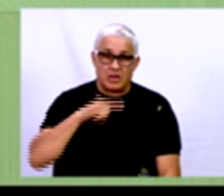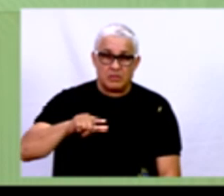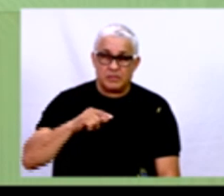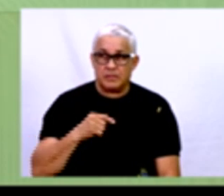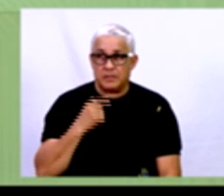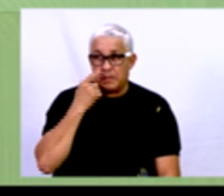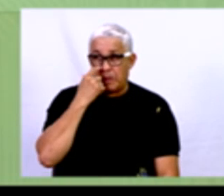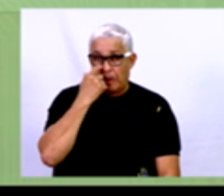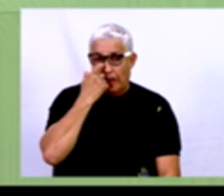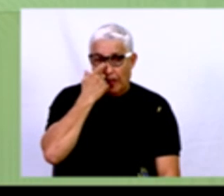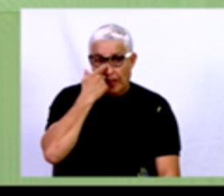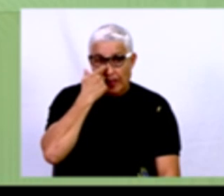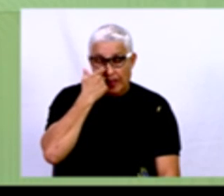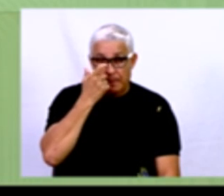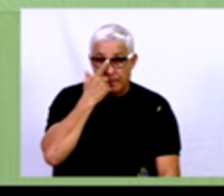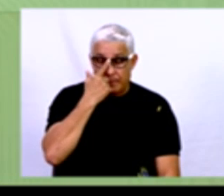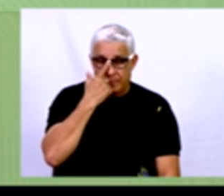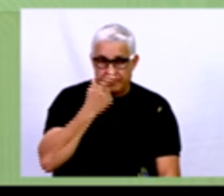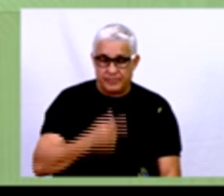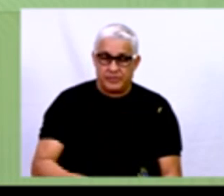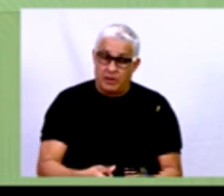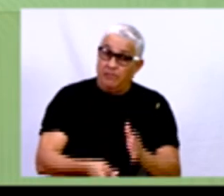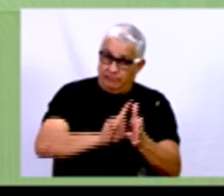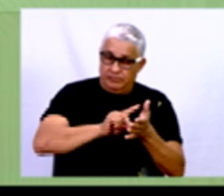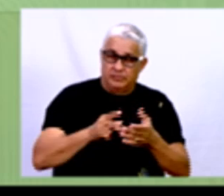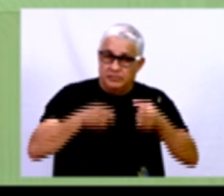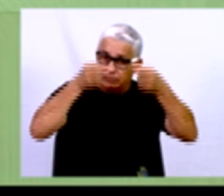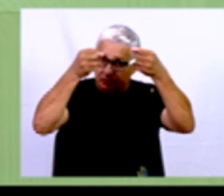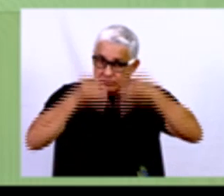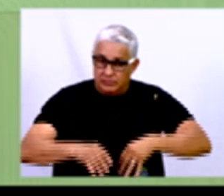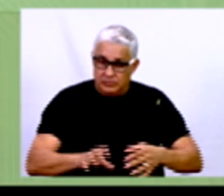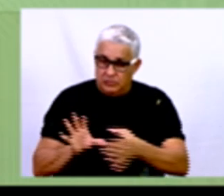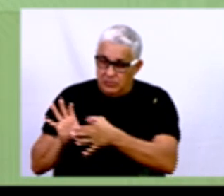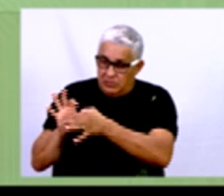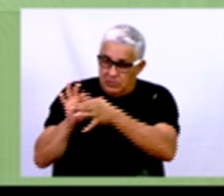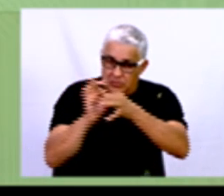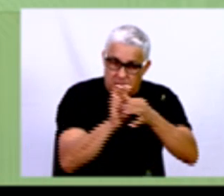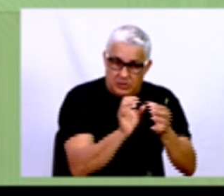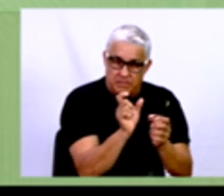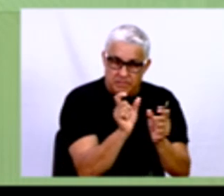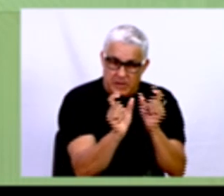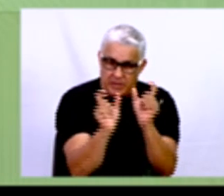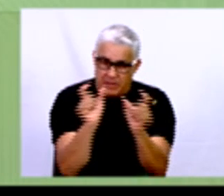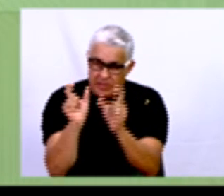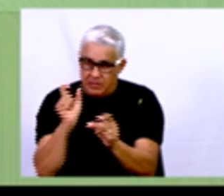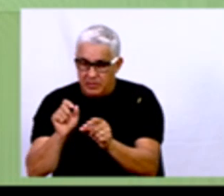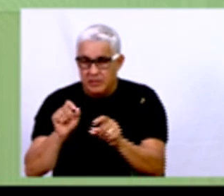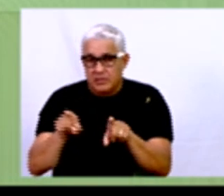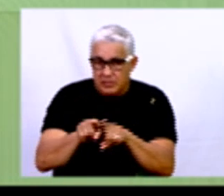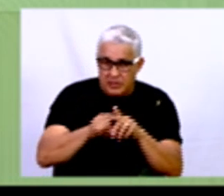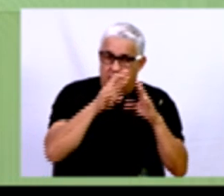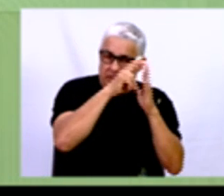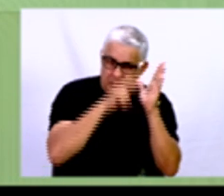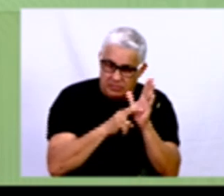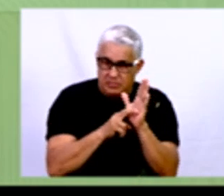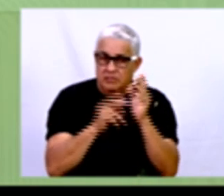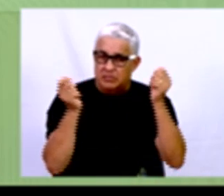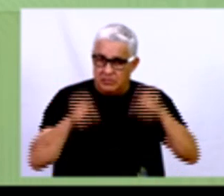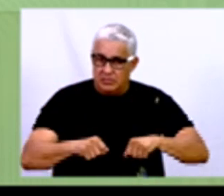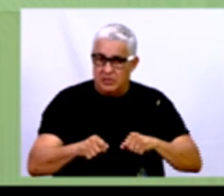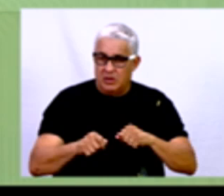língua, como eu falei um pouquinho antes, é um conjunto de palavras ou expressões e regras de